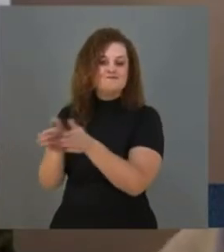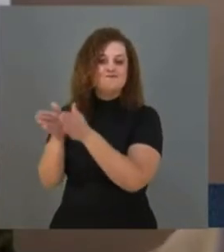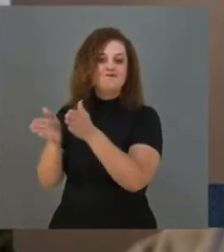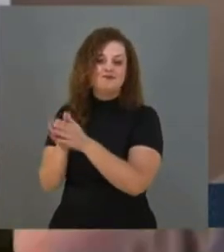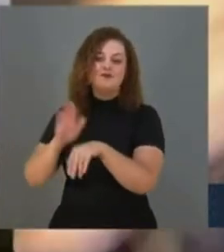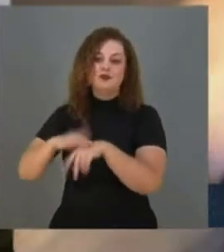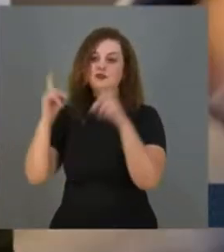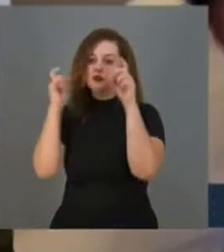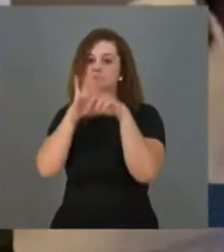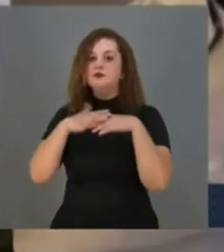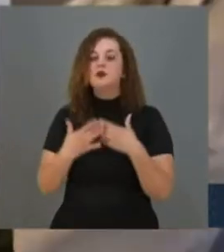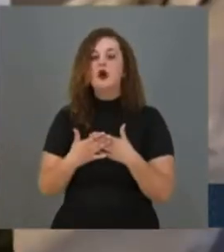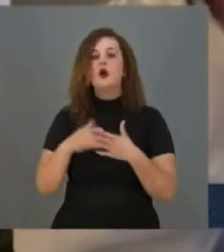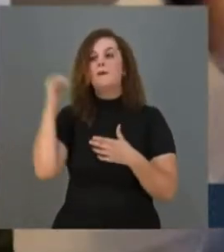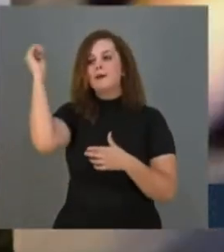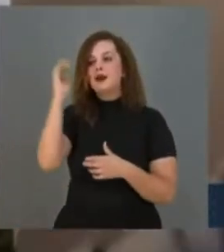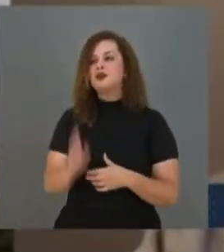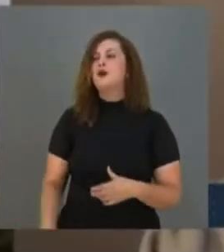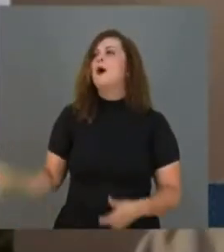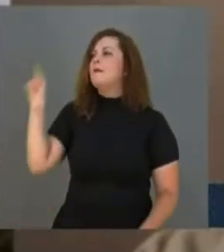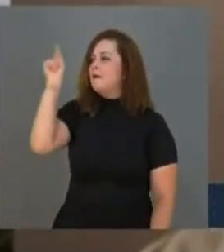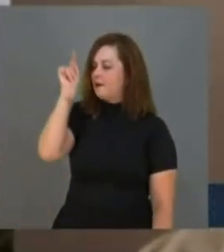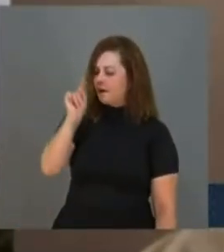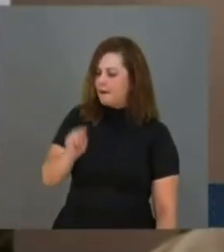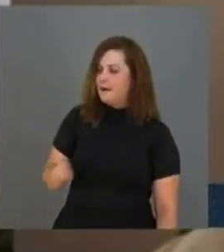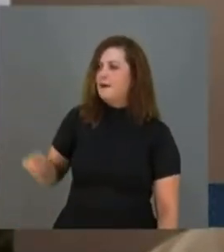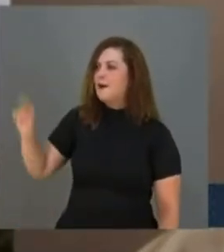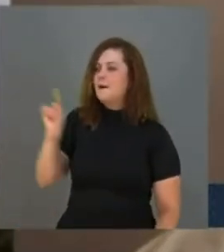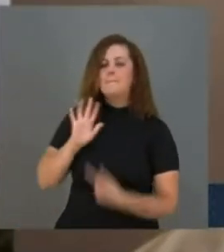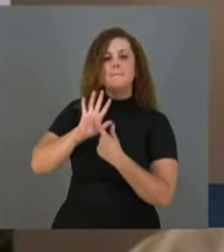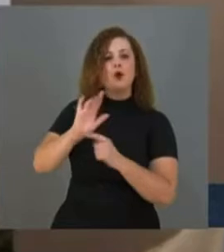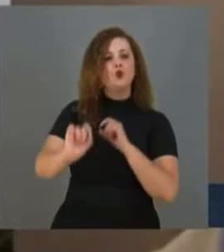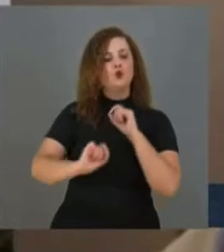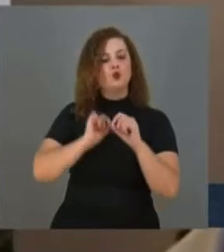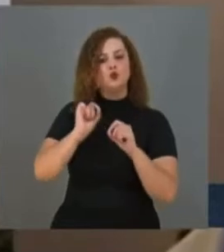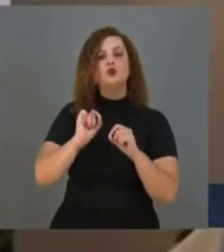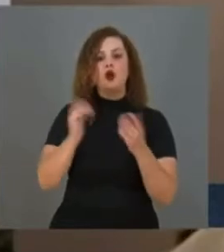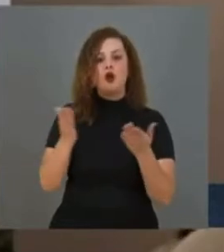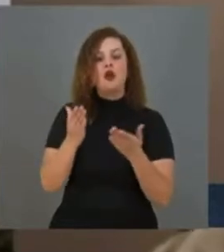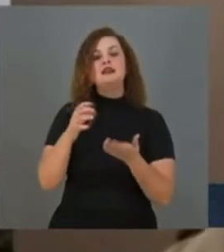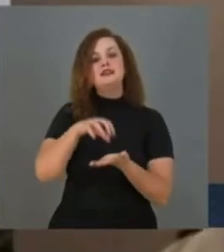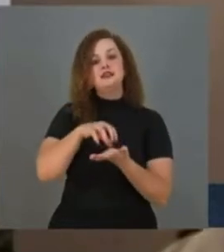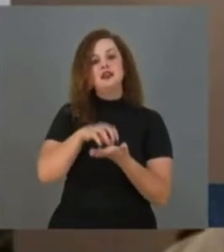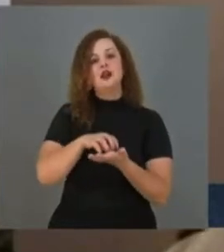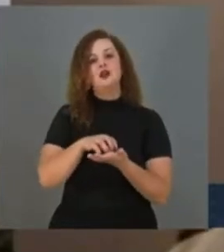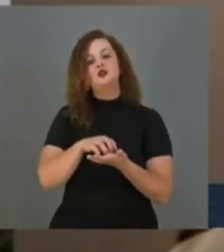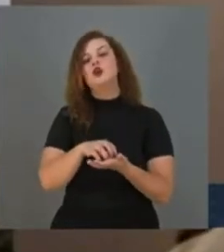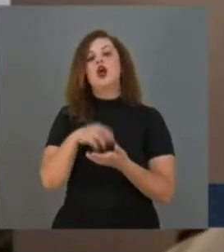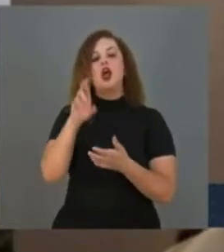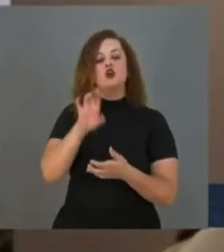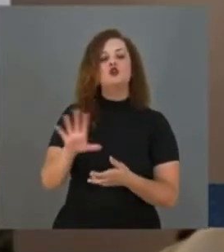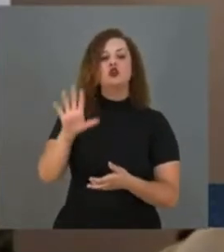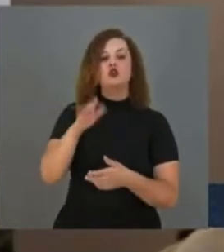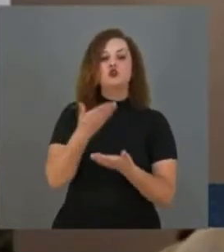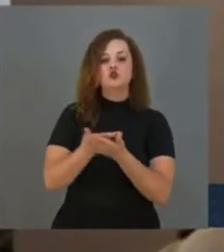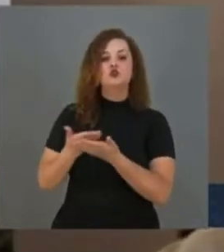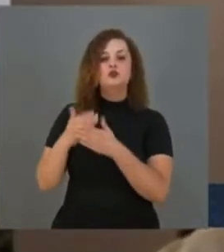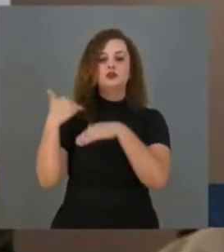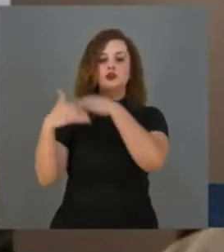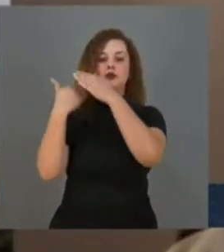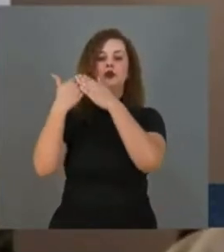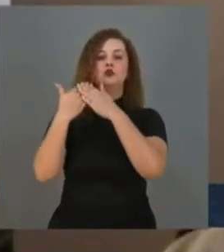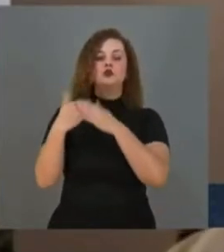vários locais do Brasil corroboram os dados que vinham sendo produzidos pelo Centro Regional de Estudos para o Desenvolvimento da Sociedade